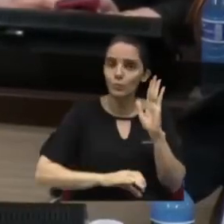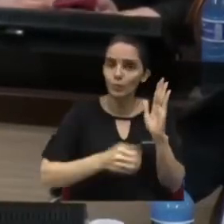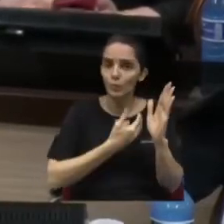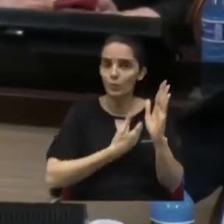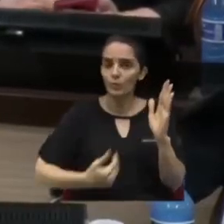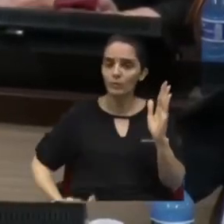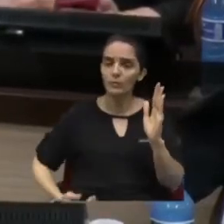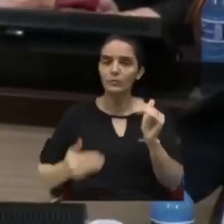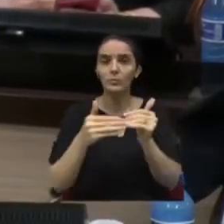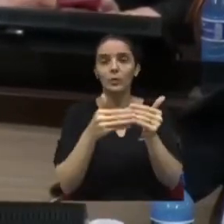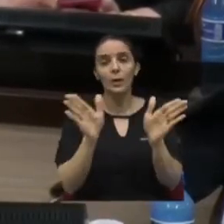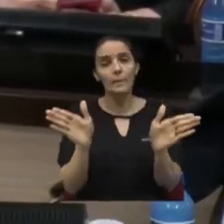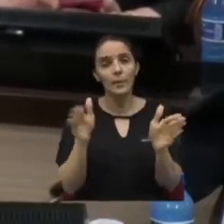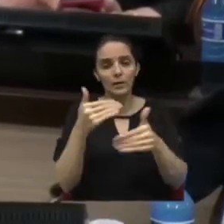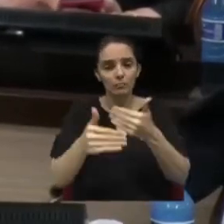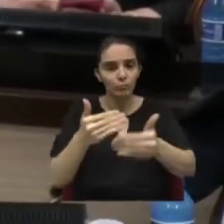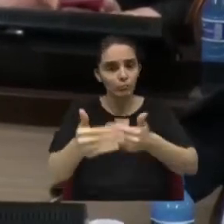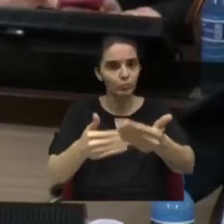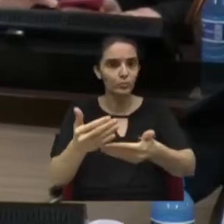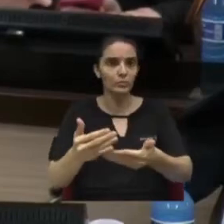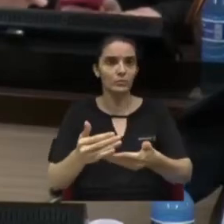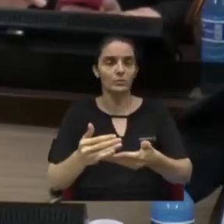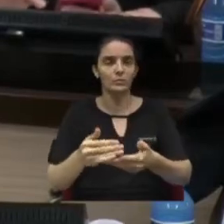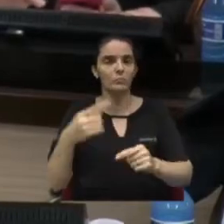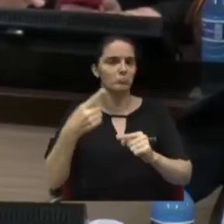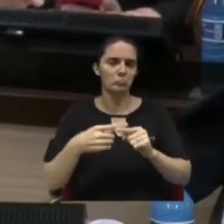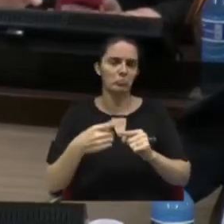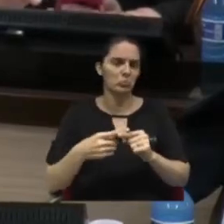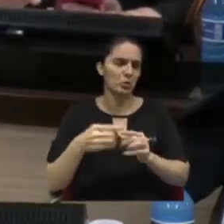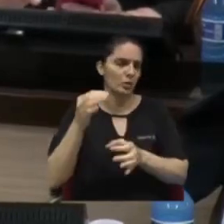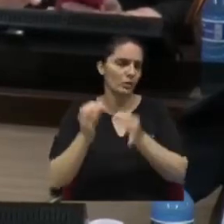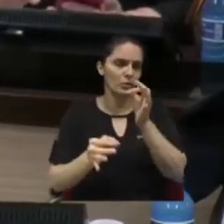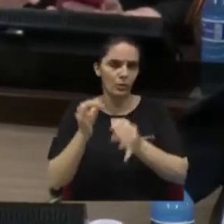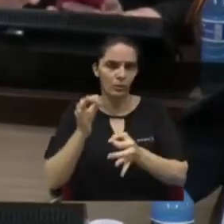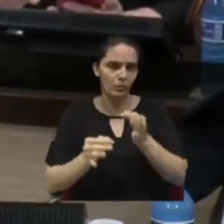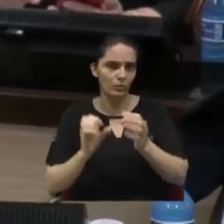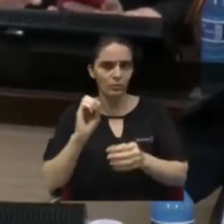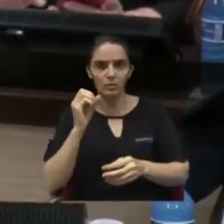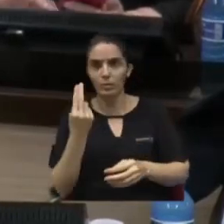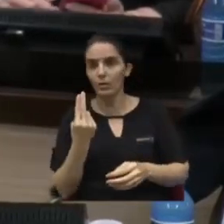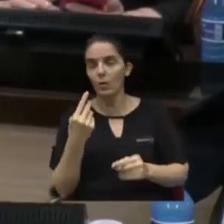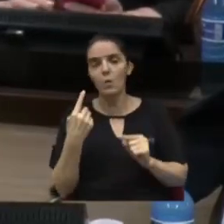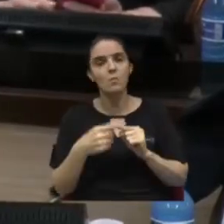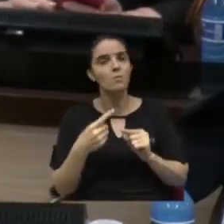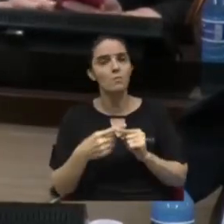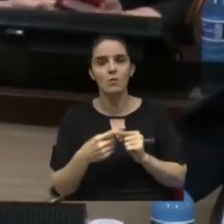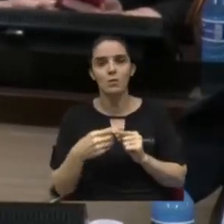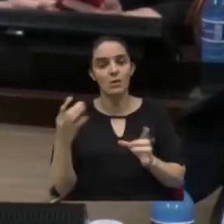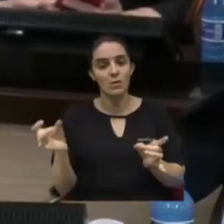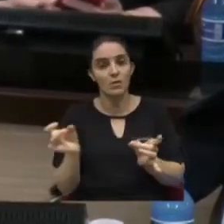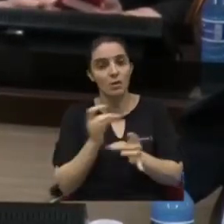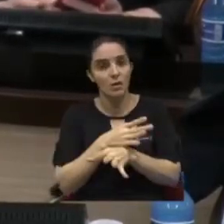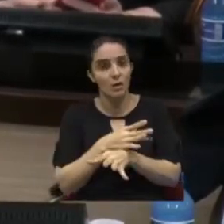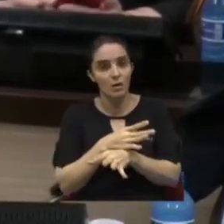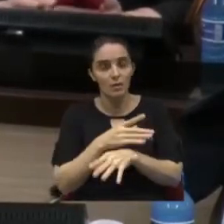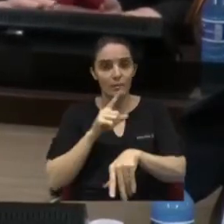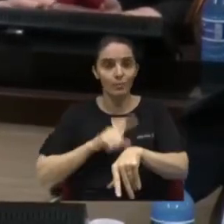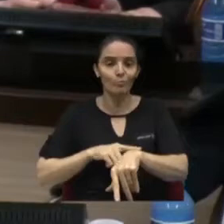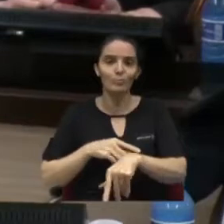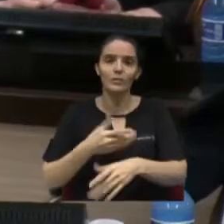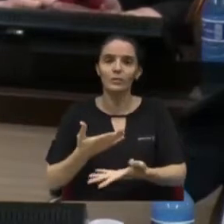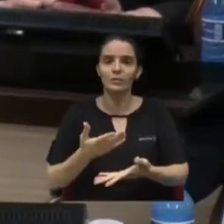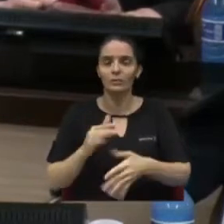em andamento, seja por motivo de judicialização, seja porque não esgotou o prazo de